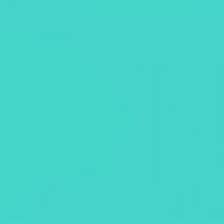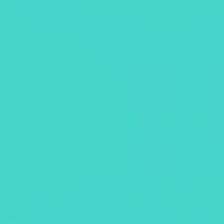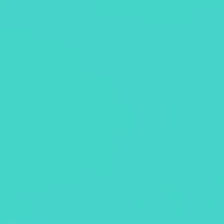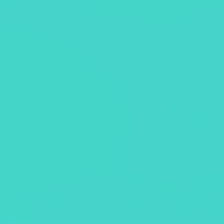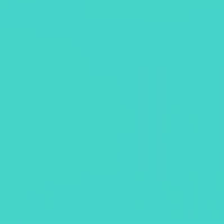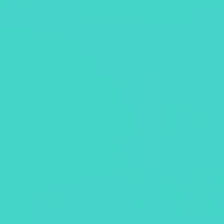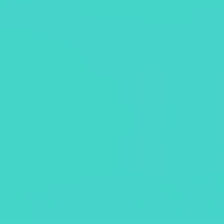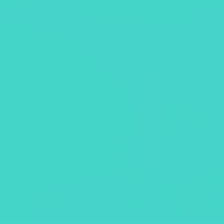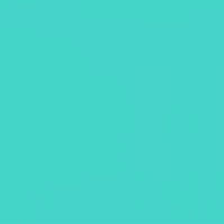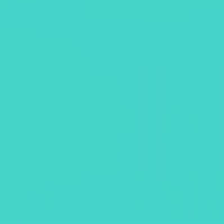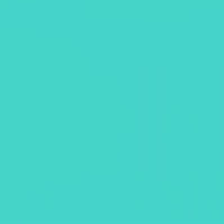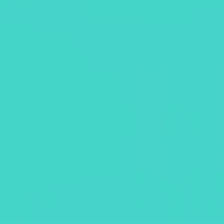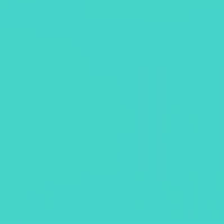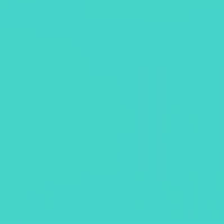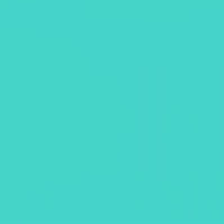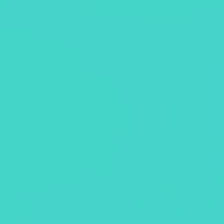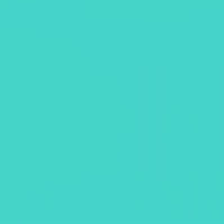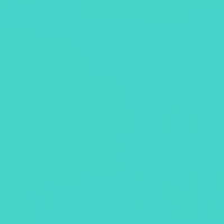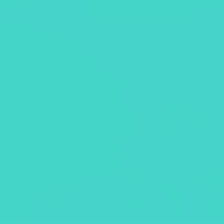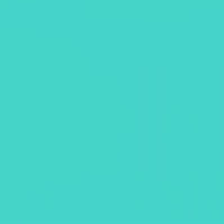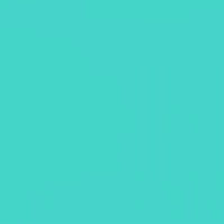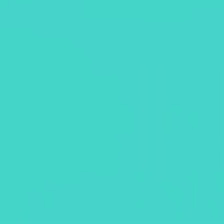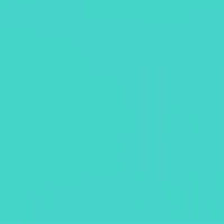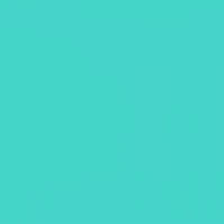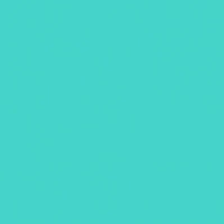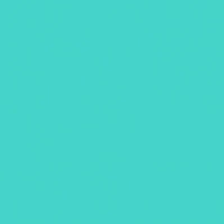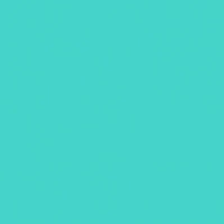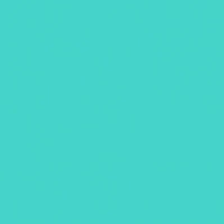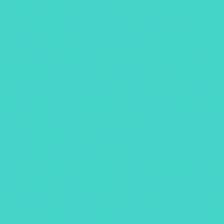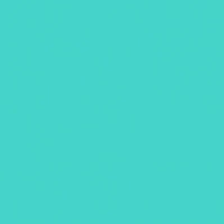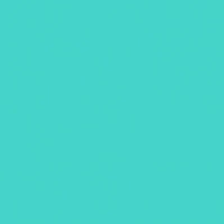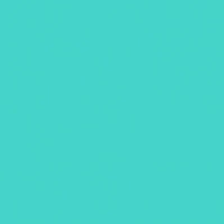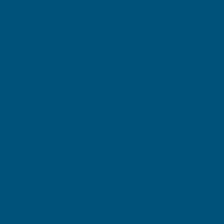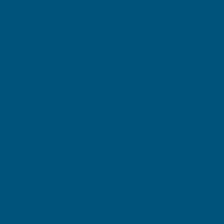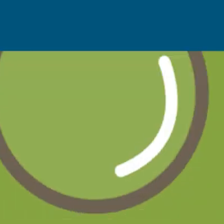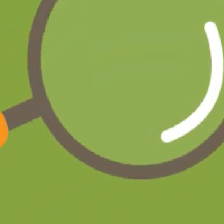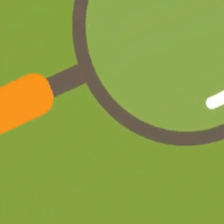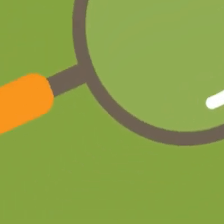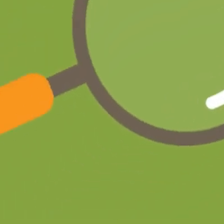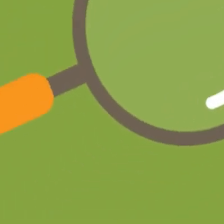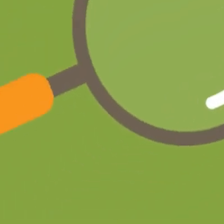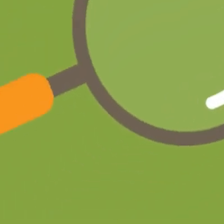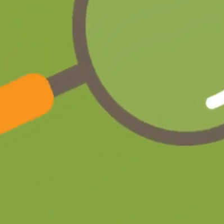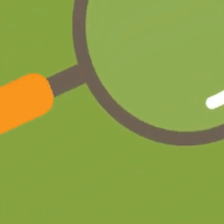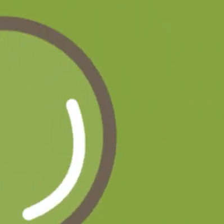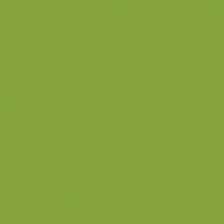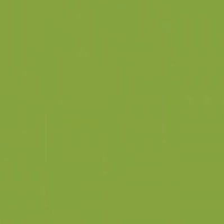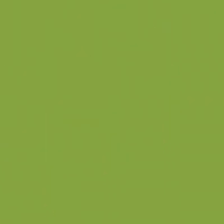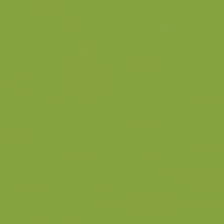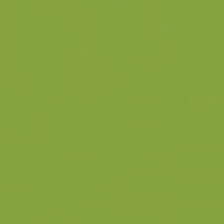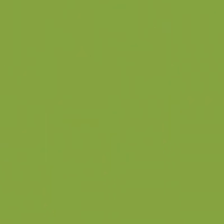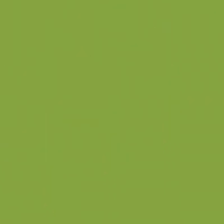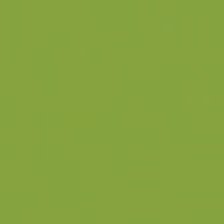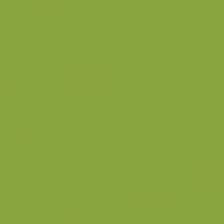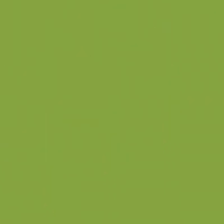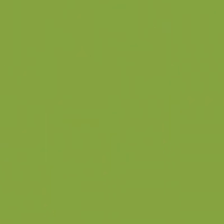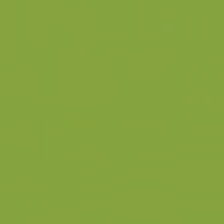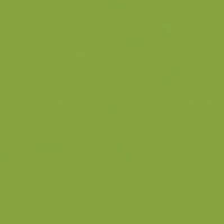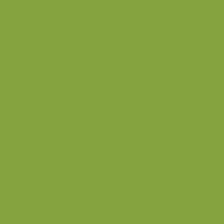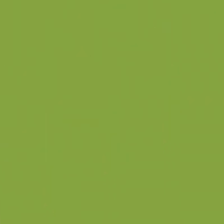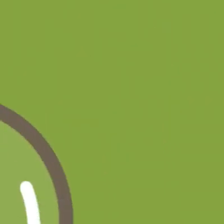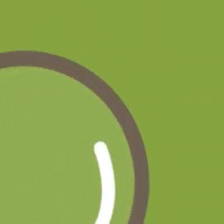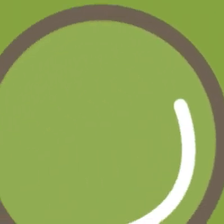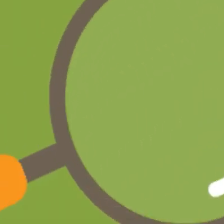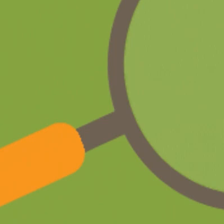adolescentes até 19 anos. Cerca de 8% do total. O diagnóstico, muitas vezes, é prejudicado